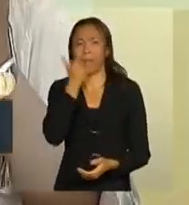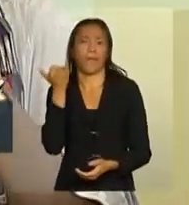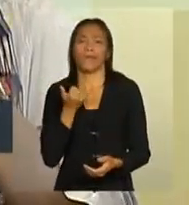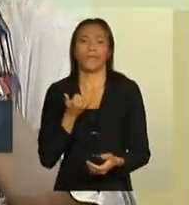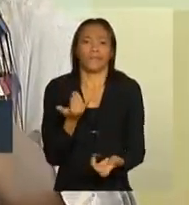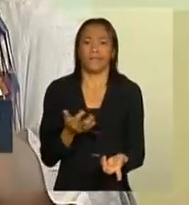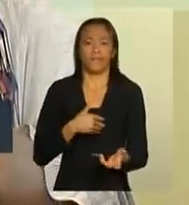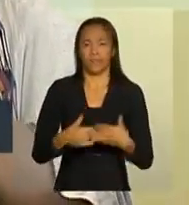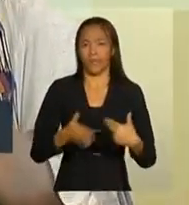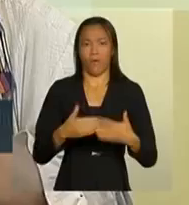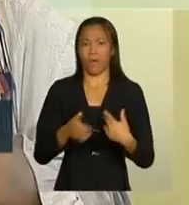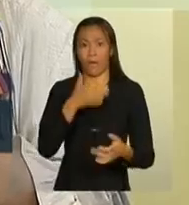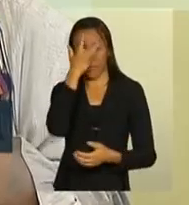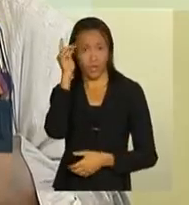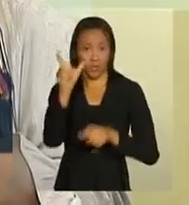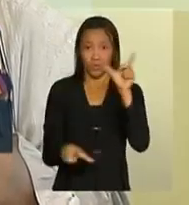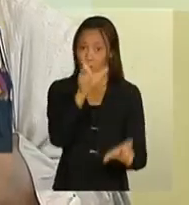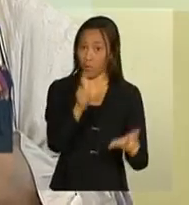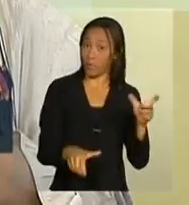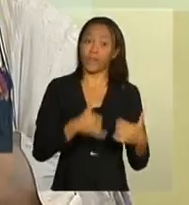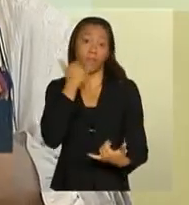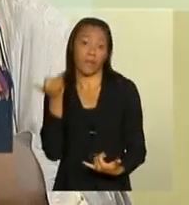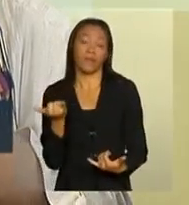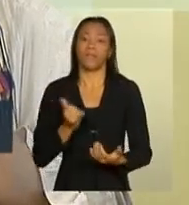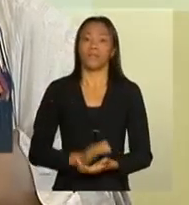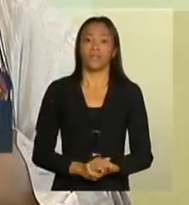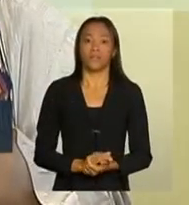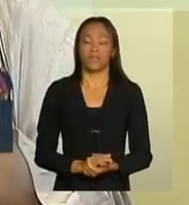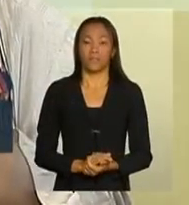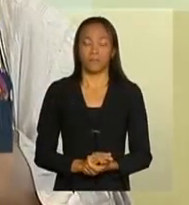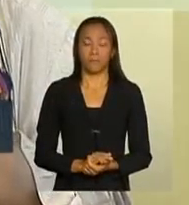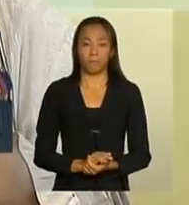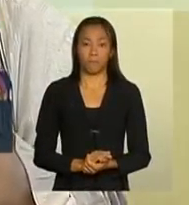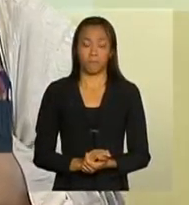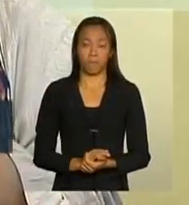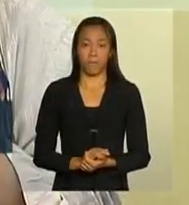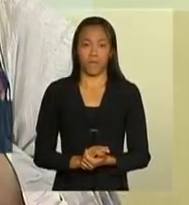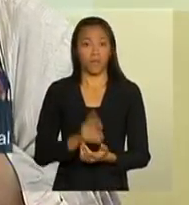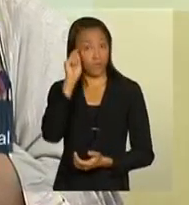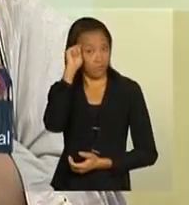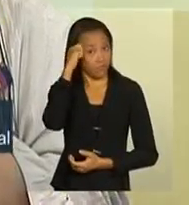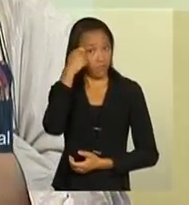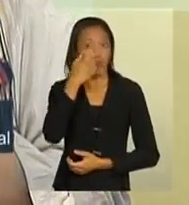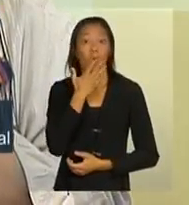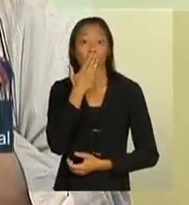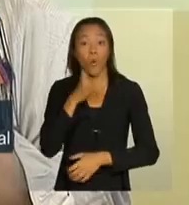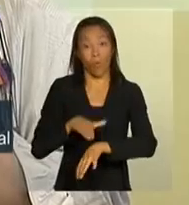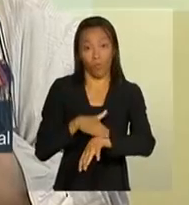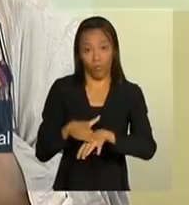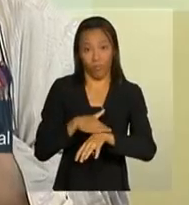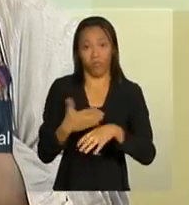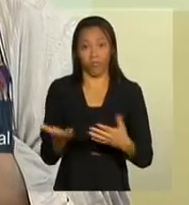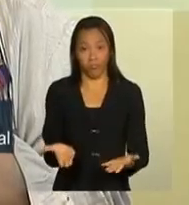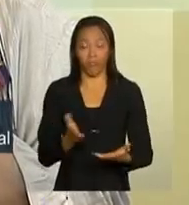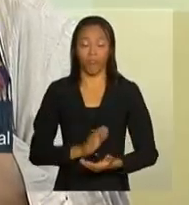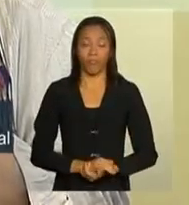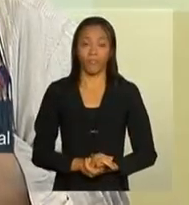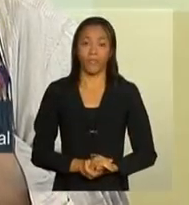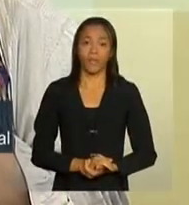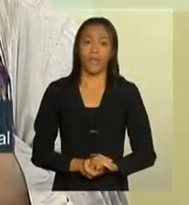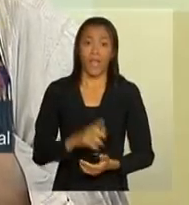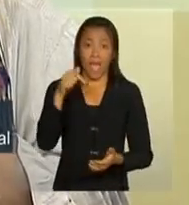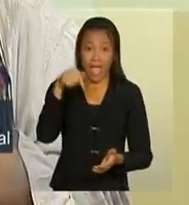ah independentemente da sua condição, eh, independentemente da sua condição racial. O dado